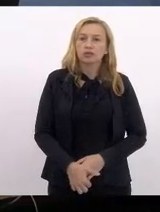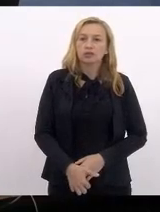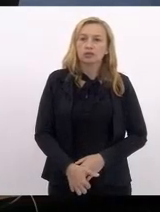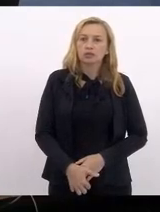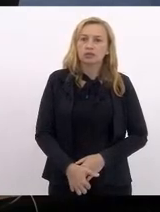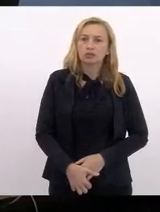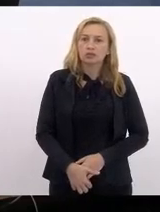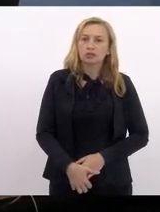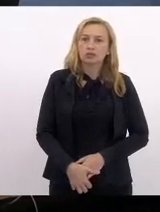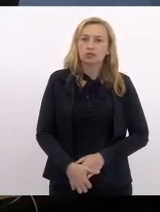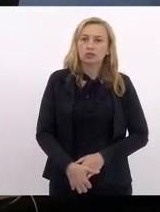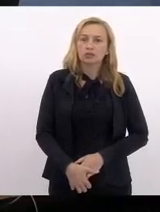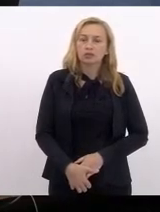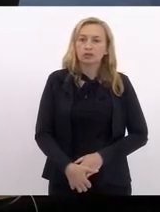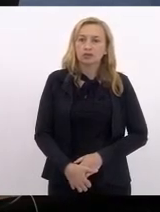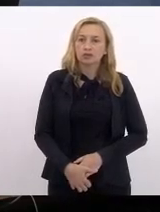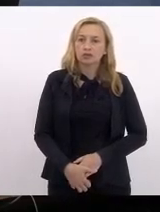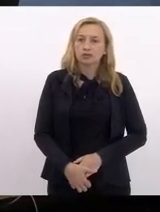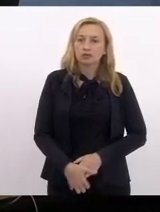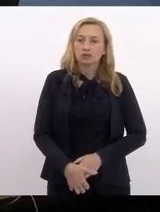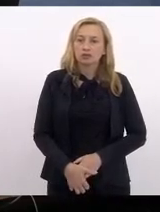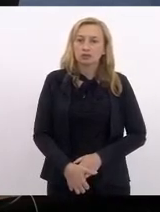E aí